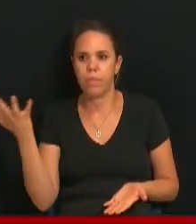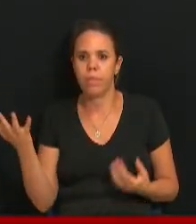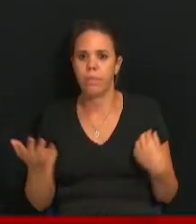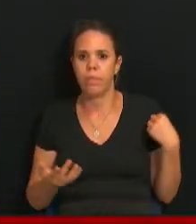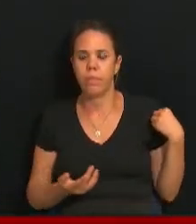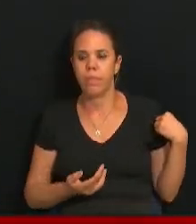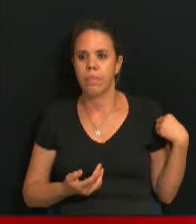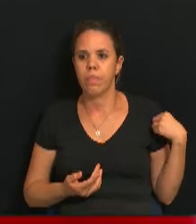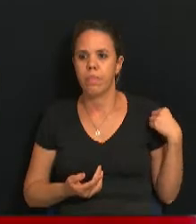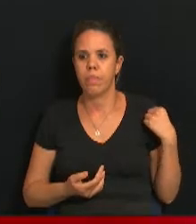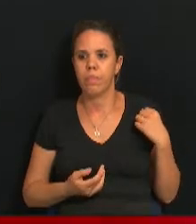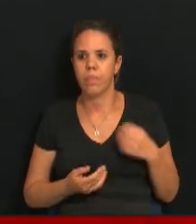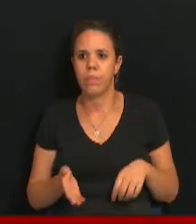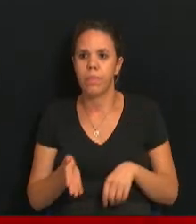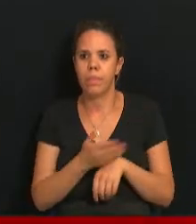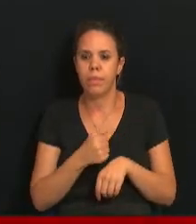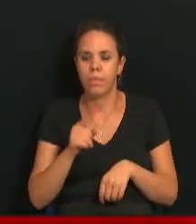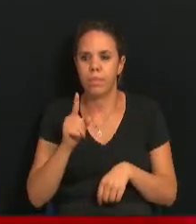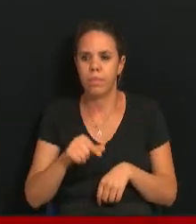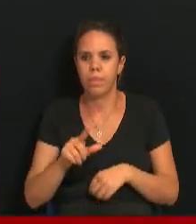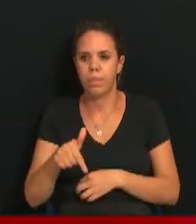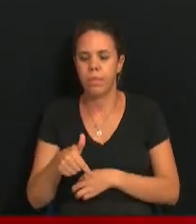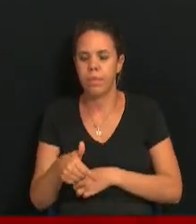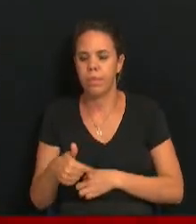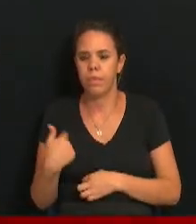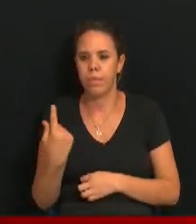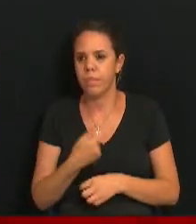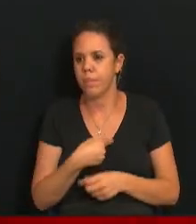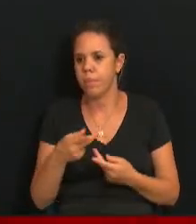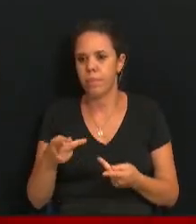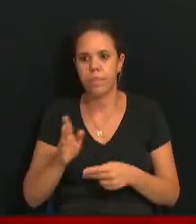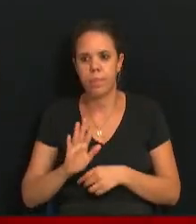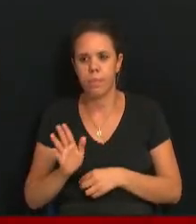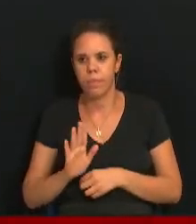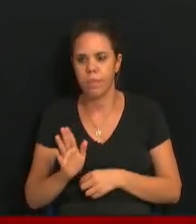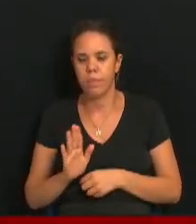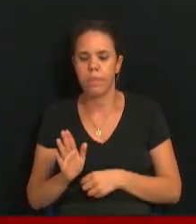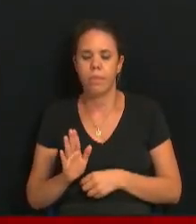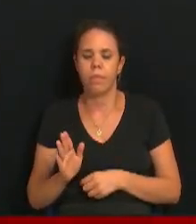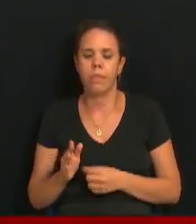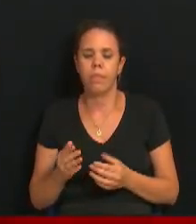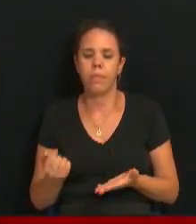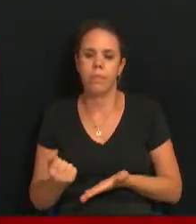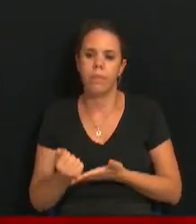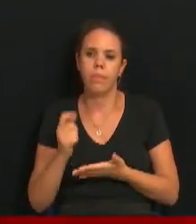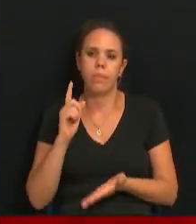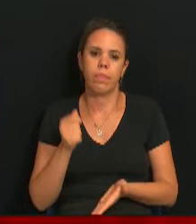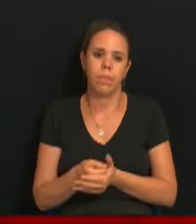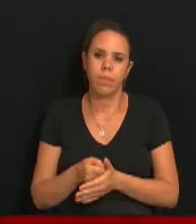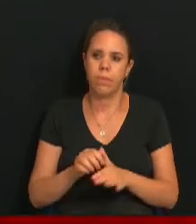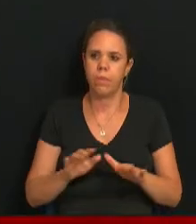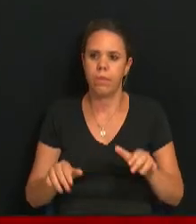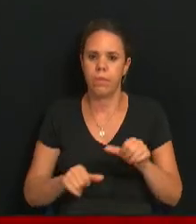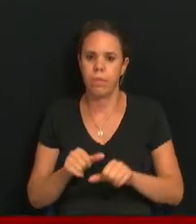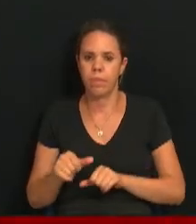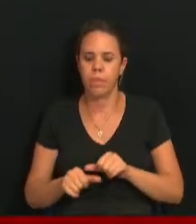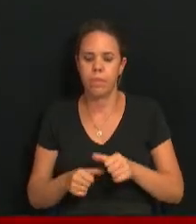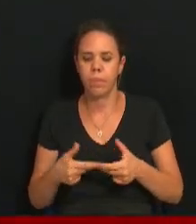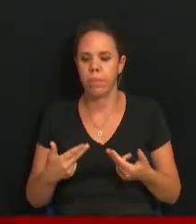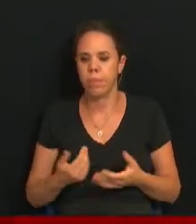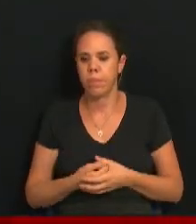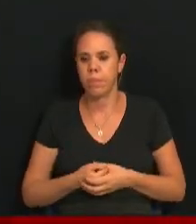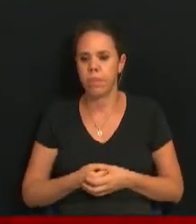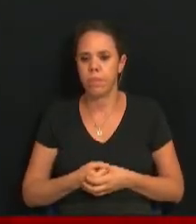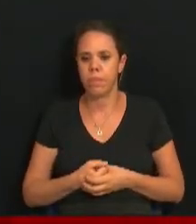Tá? Antes disso e após isso, nós não somos convidados para colaborar nas decisões, para as tomadas de decisões,